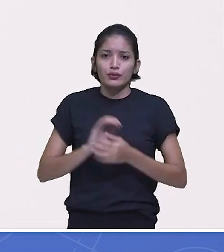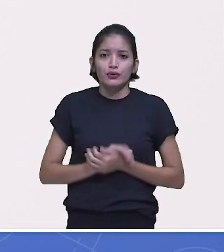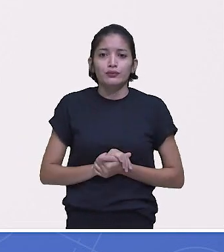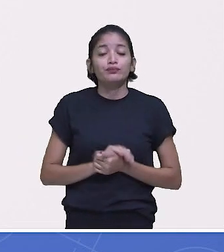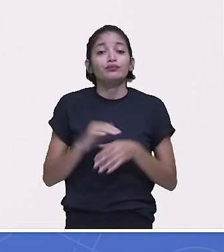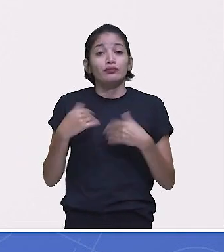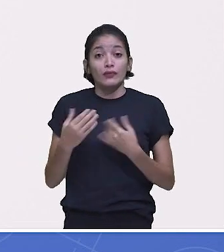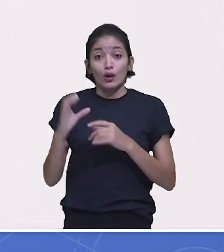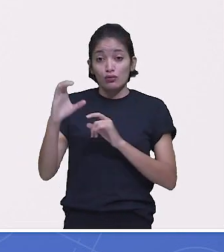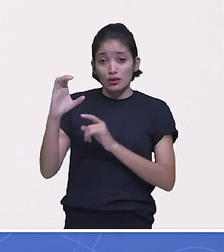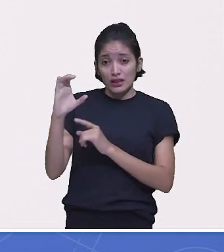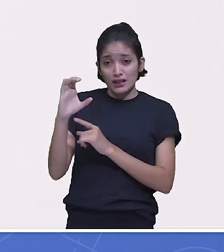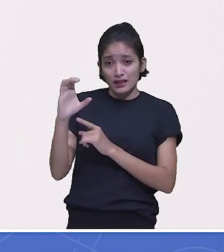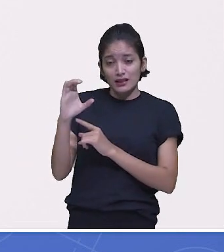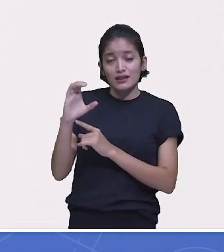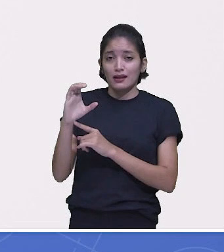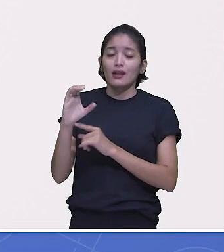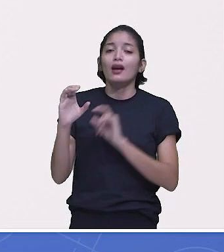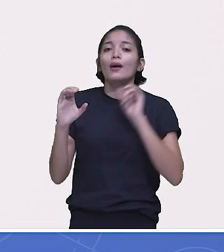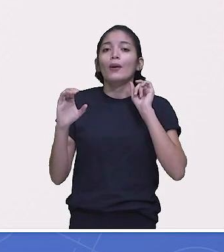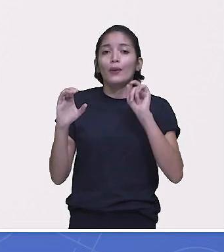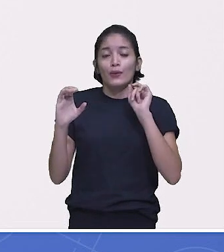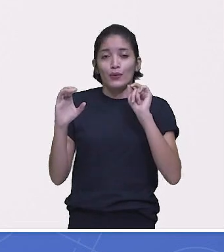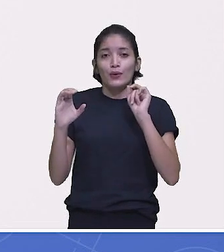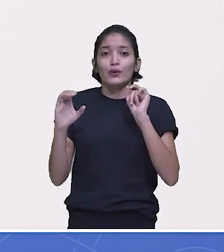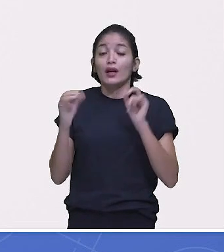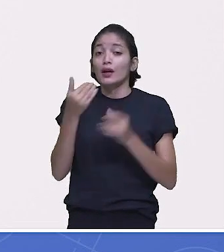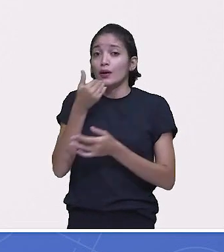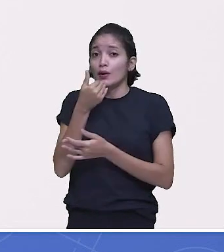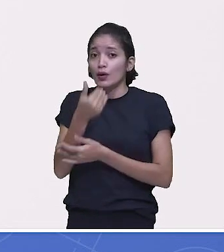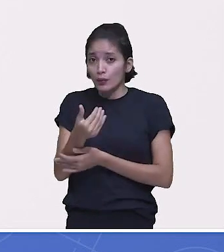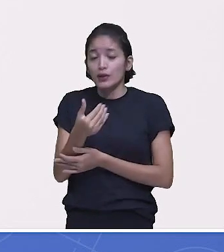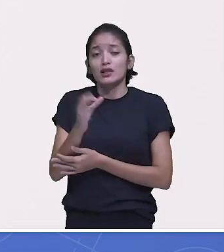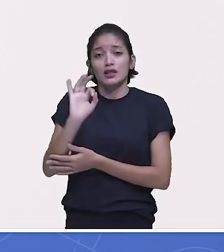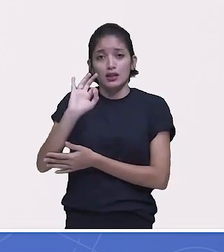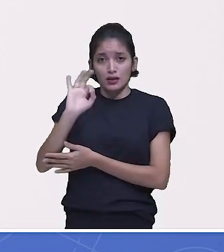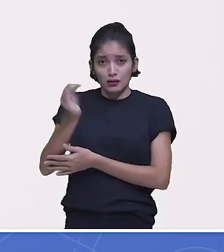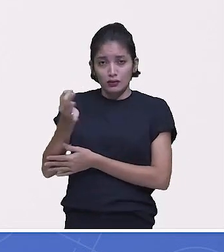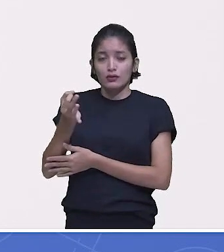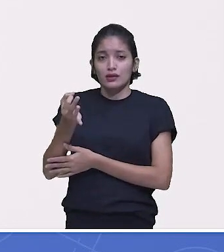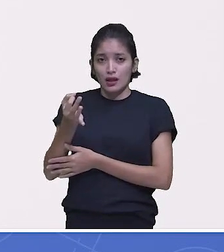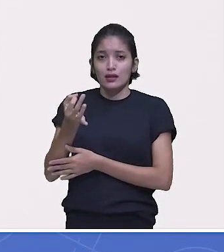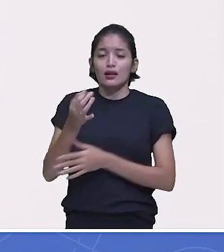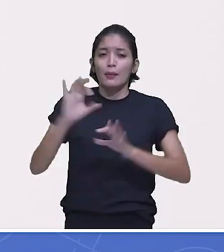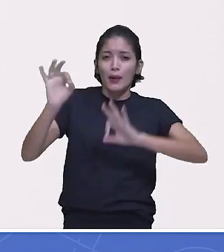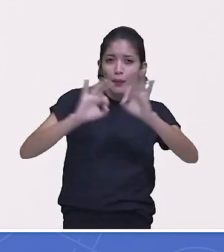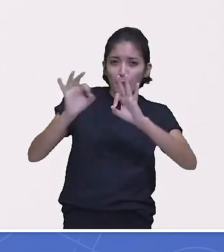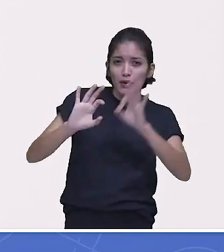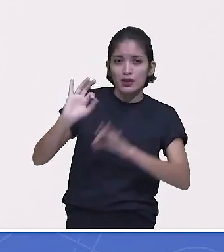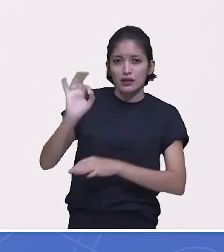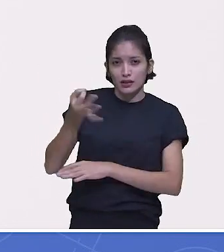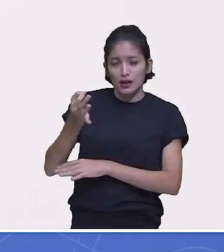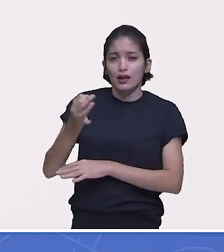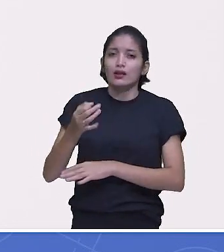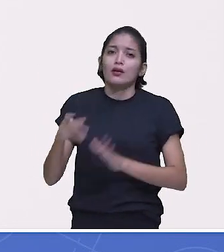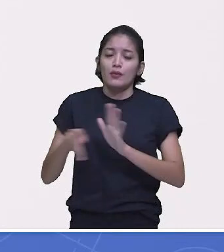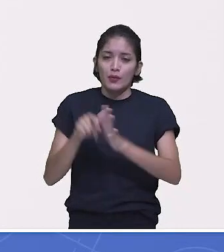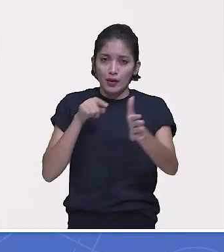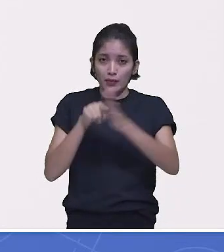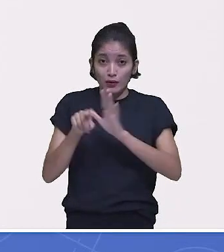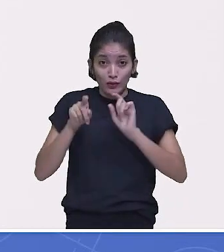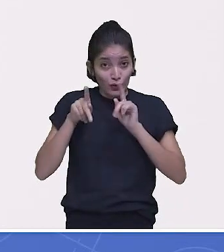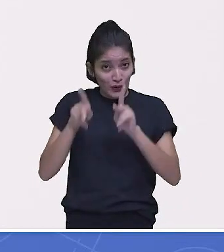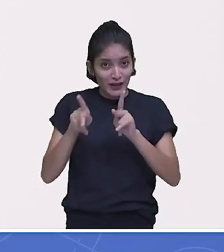alternativa C satisfaz ao pedido, à demanda, ao que estava lá em ordem, lá no enunciado da questão, ok?